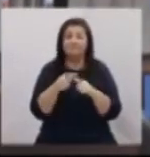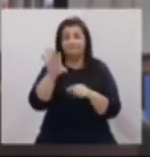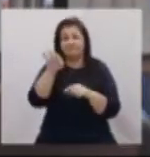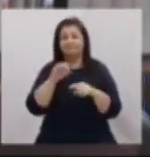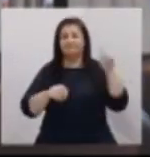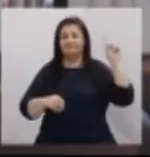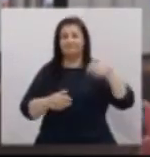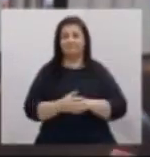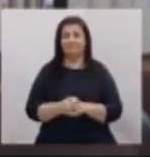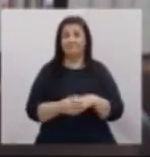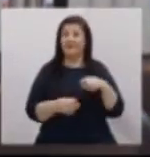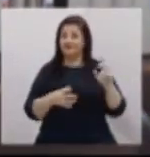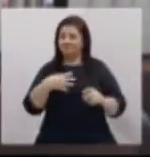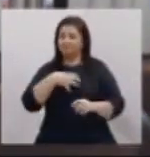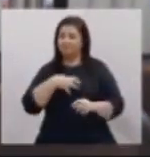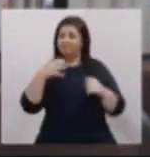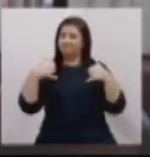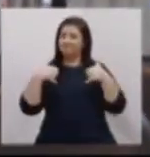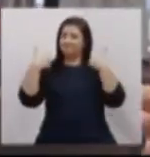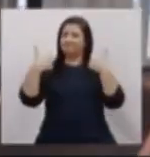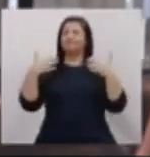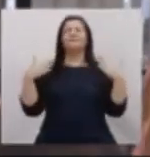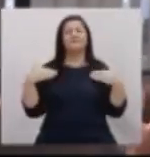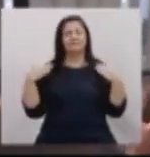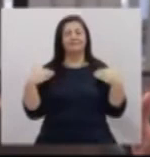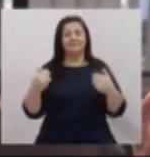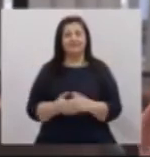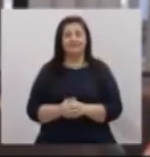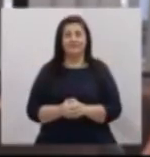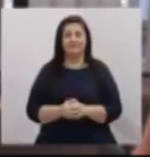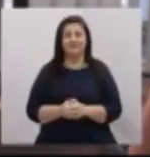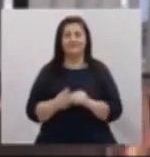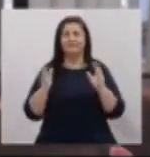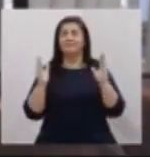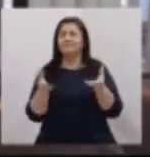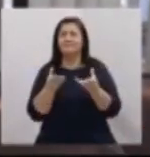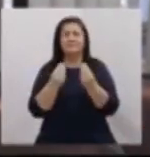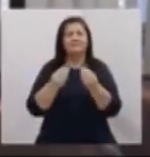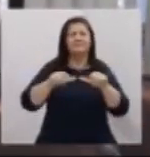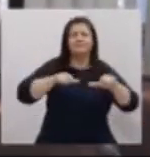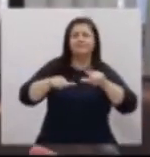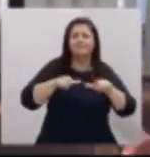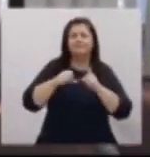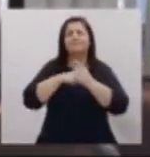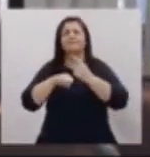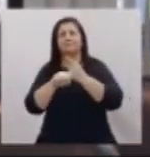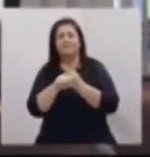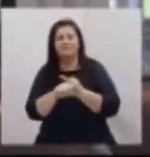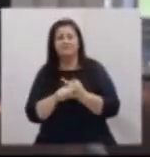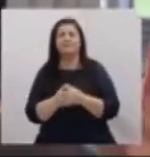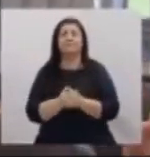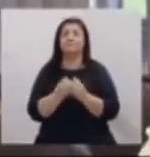que para mim foi uma grande honra e uma grande alegria. Já ajudei a realizar muitas ações sociais na paróquia, juntamente com